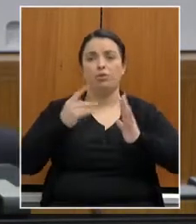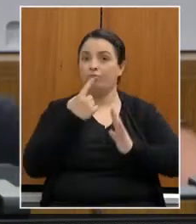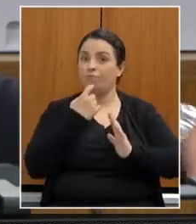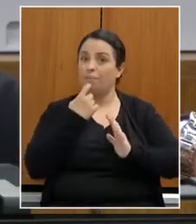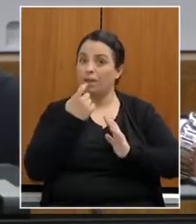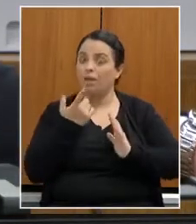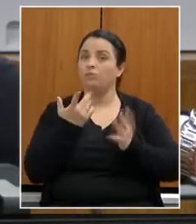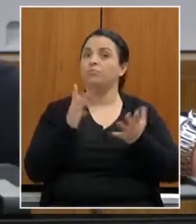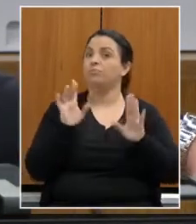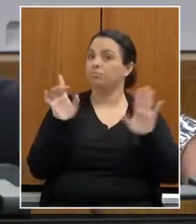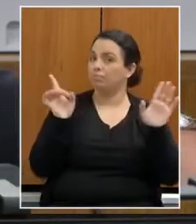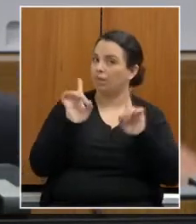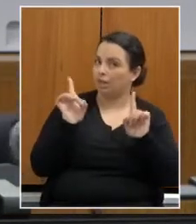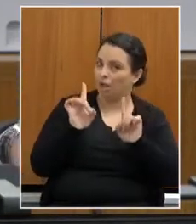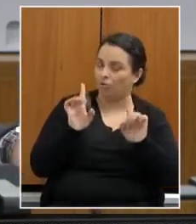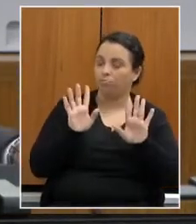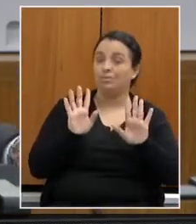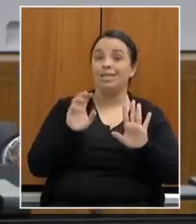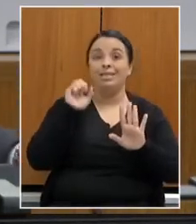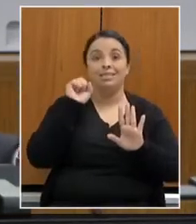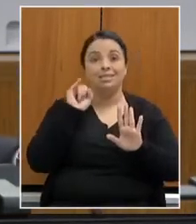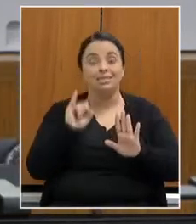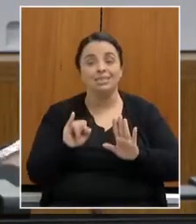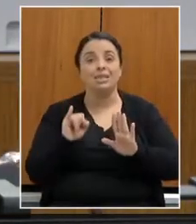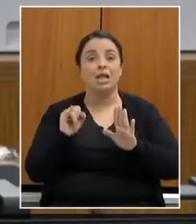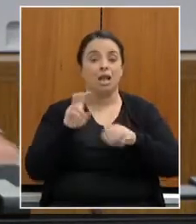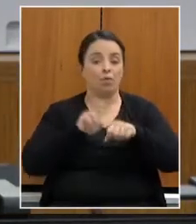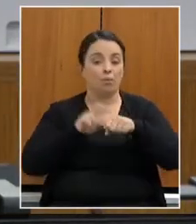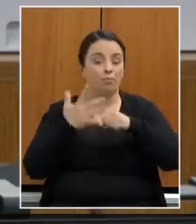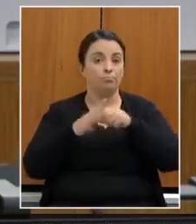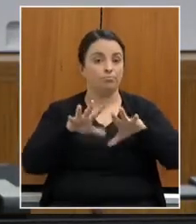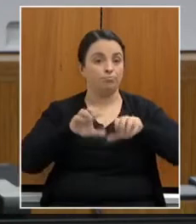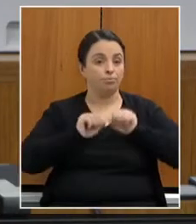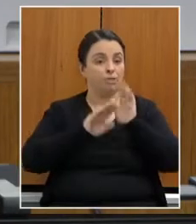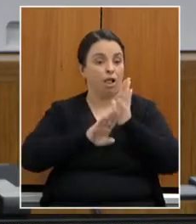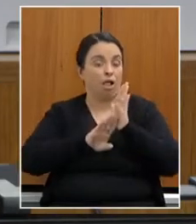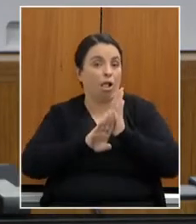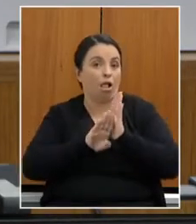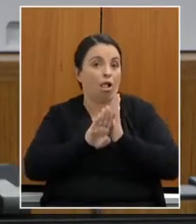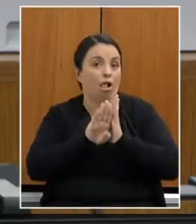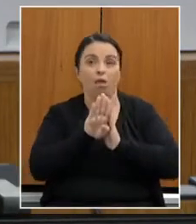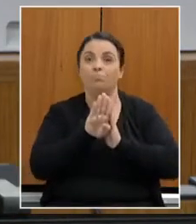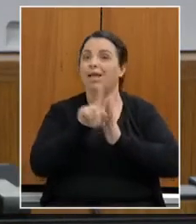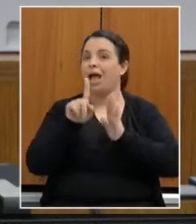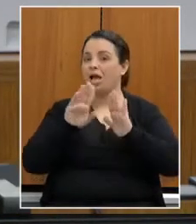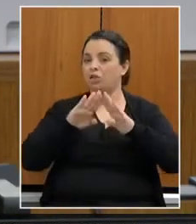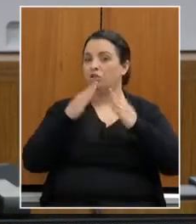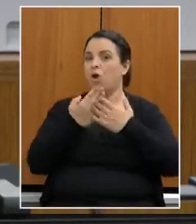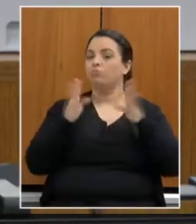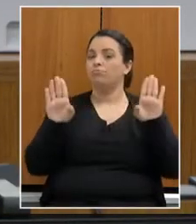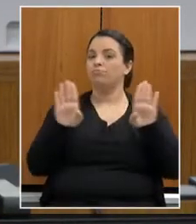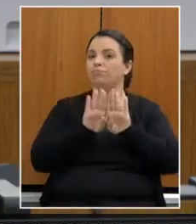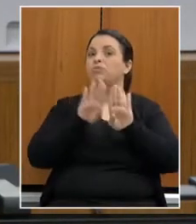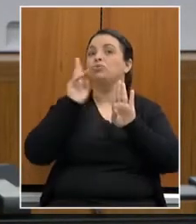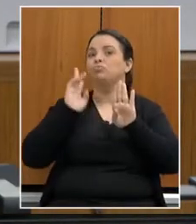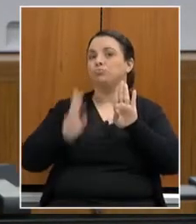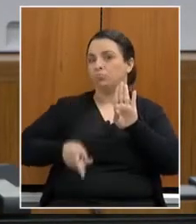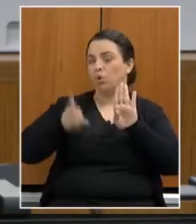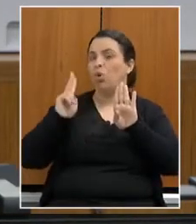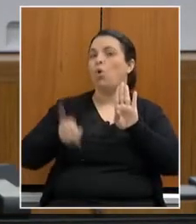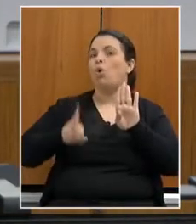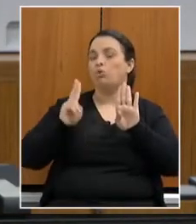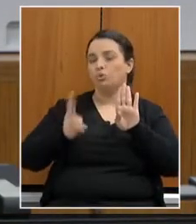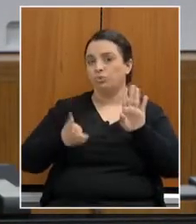de aumento de casos ou aumento de ocupação então o que foi discutido pelo COIS da Defensoria Pública estava junto o